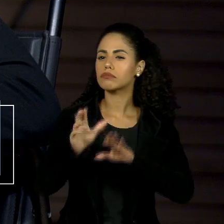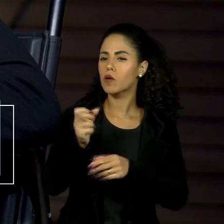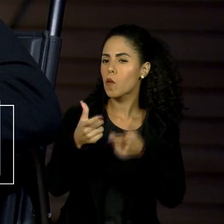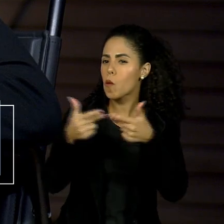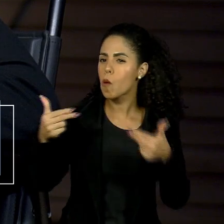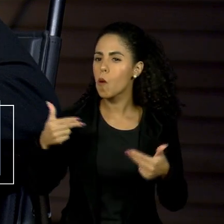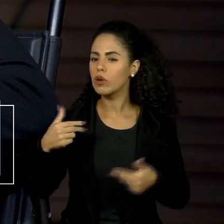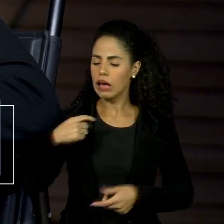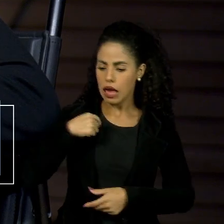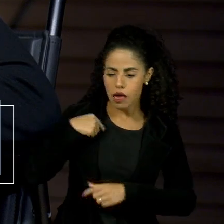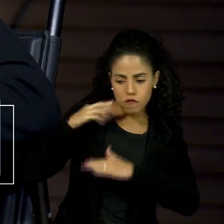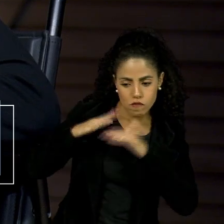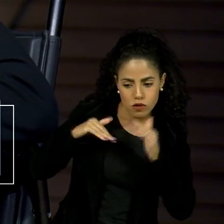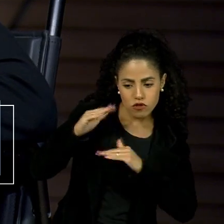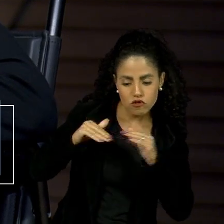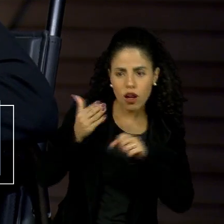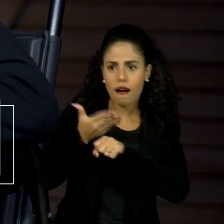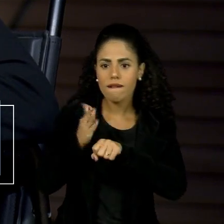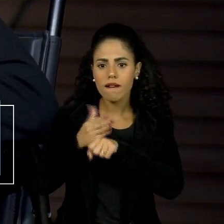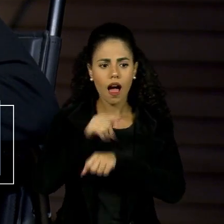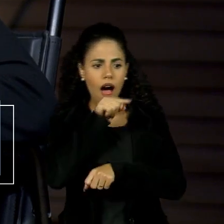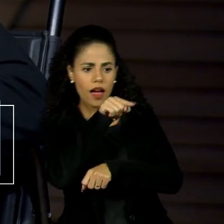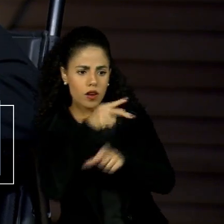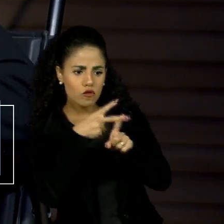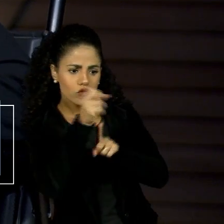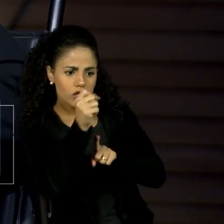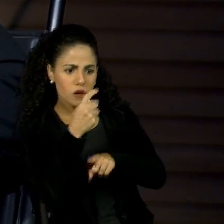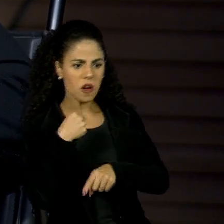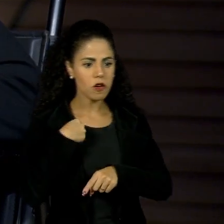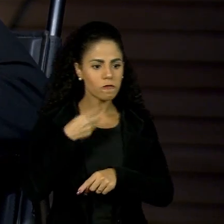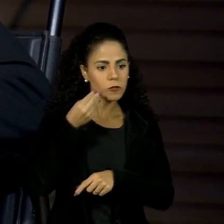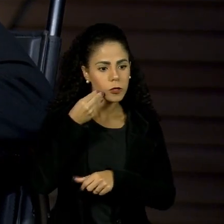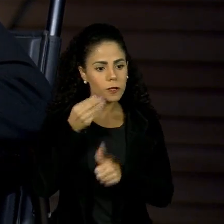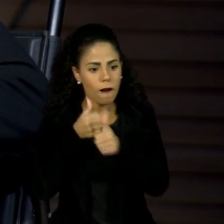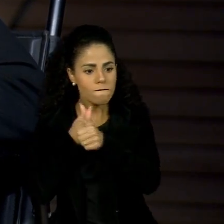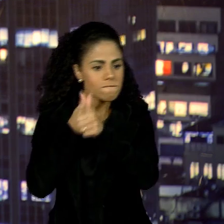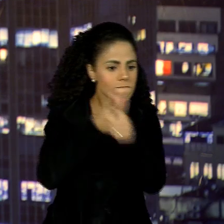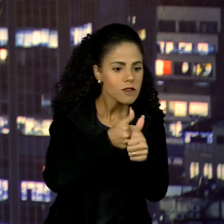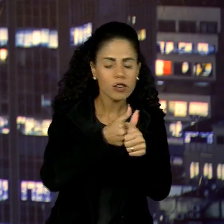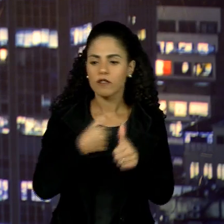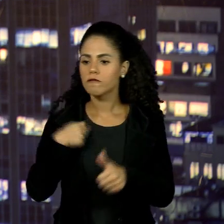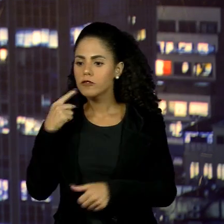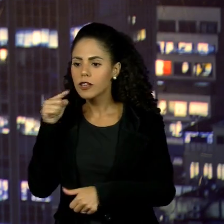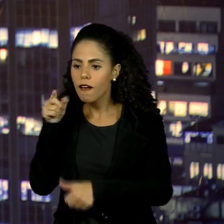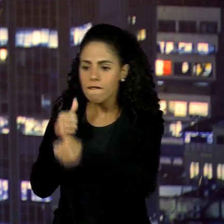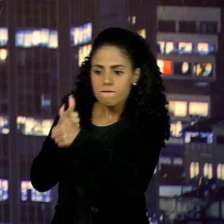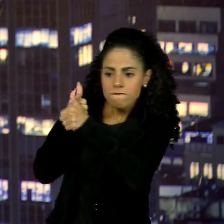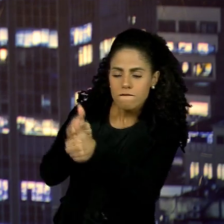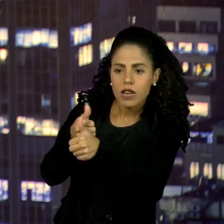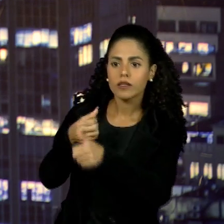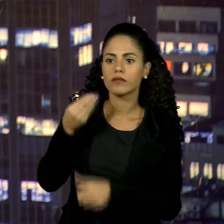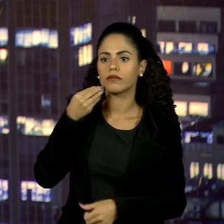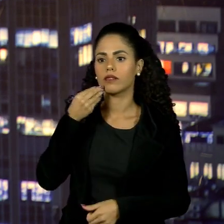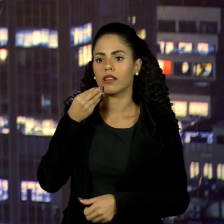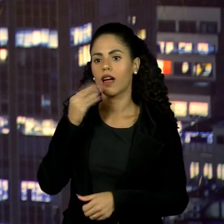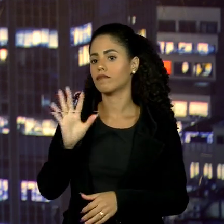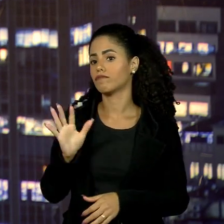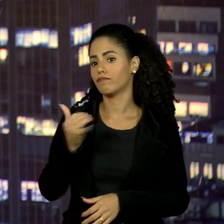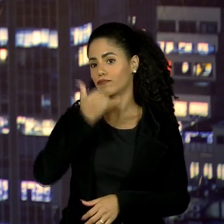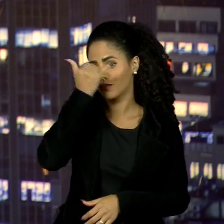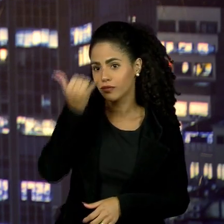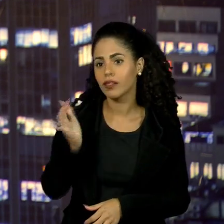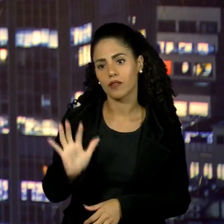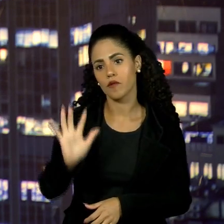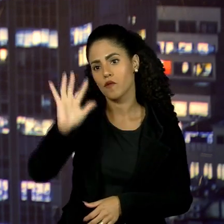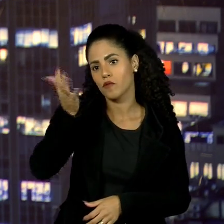pessoais podem influenciar, então, por exemplo, alguém está ganhando lá, eu vou lá ficar mais perto, porque é meio que por contágio, a sorte e o azar eles se transmitem quase como se